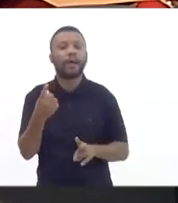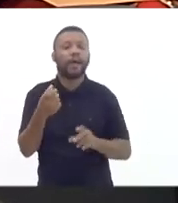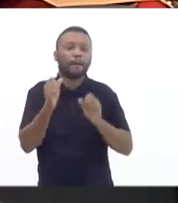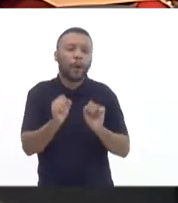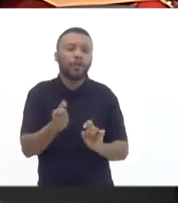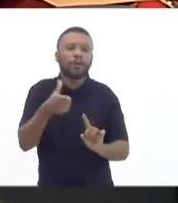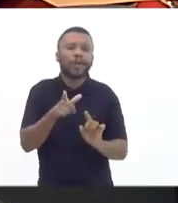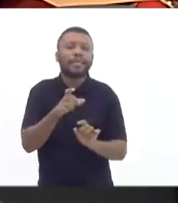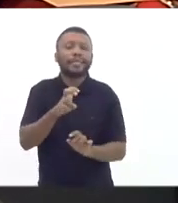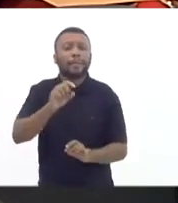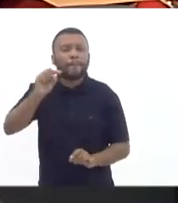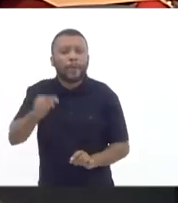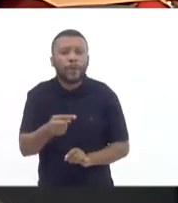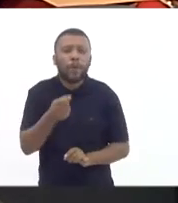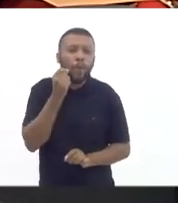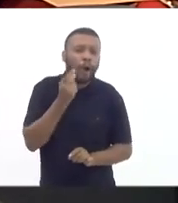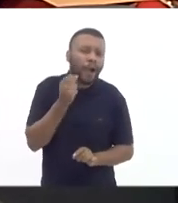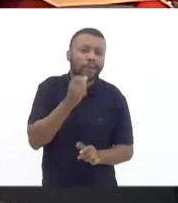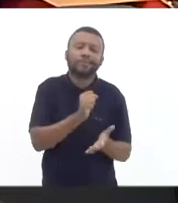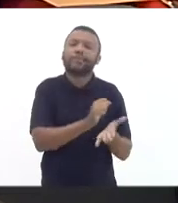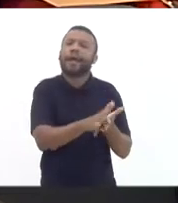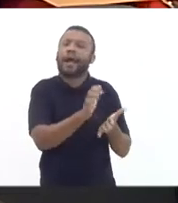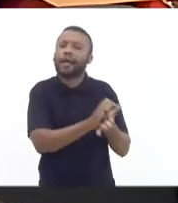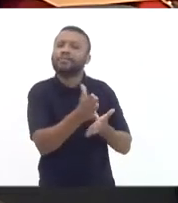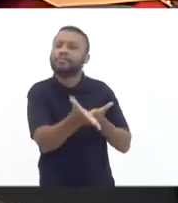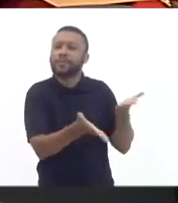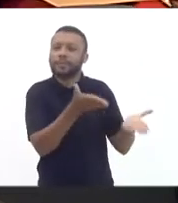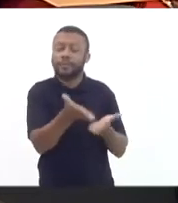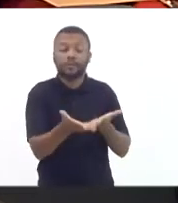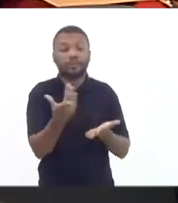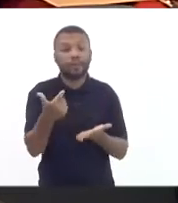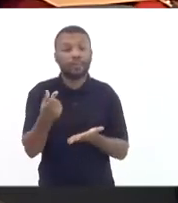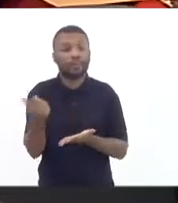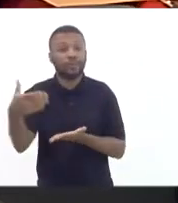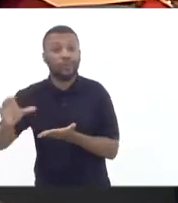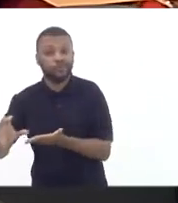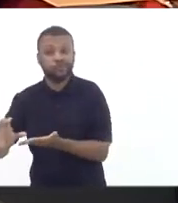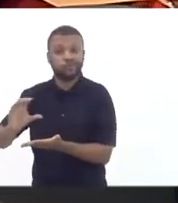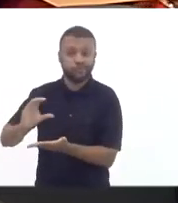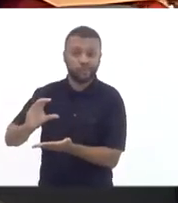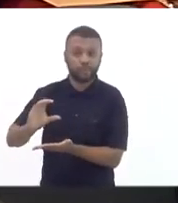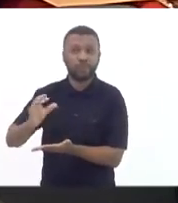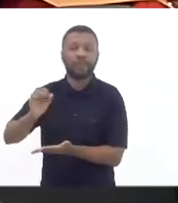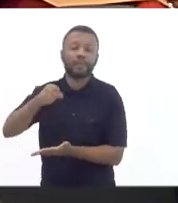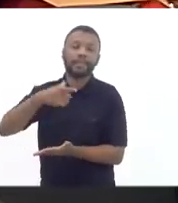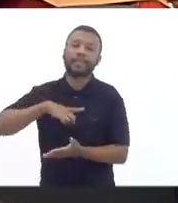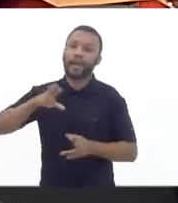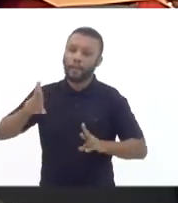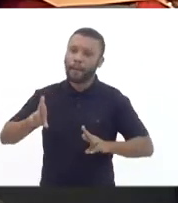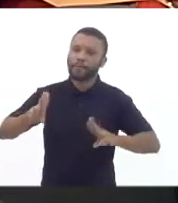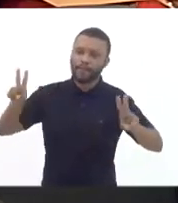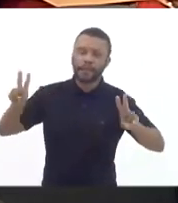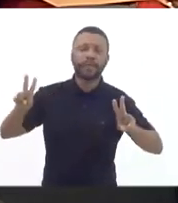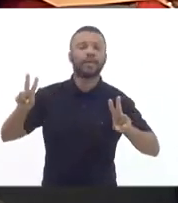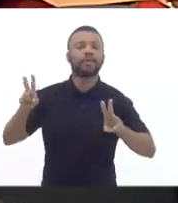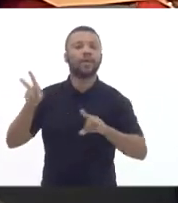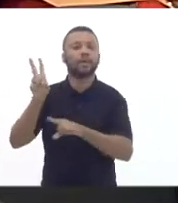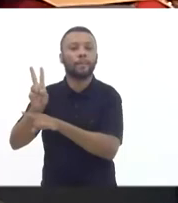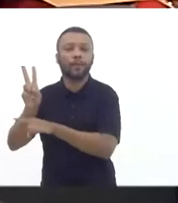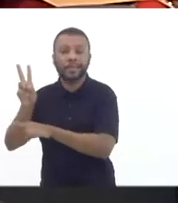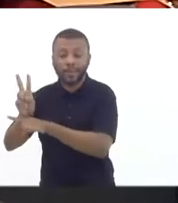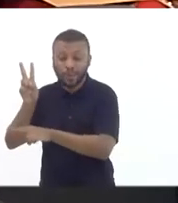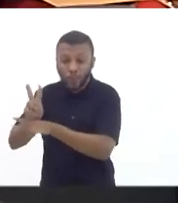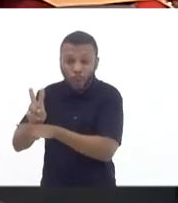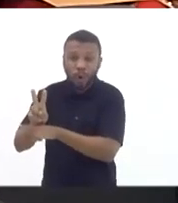5 mil. Um cachorro a 4, 5 mil reais. É muito dinheiro. Então, existe sim uma diferença. E outra coisa, o